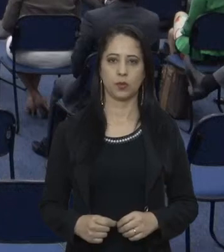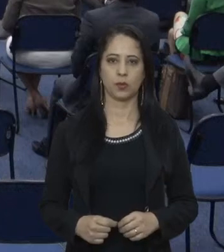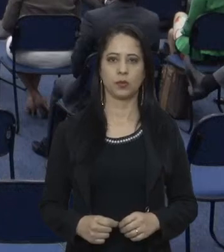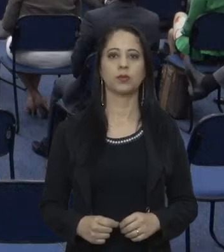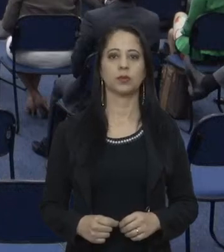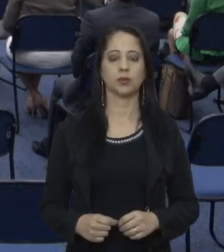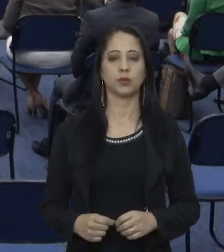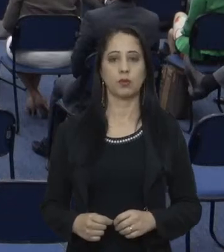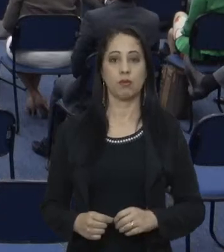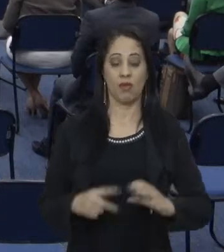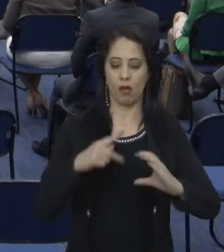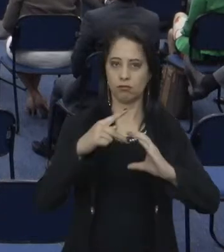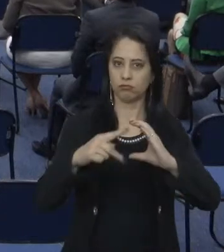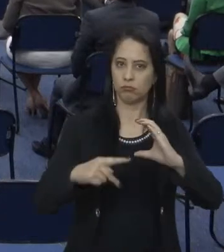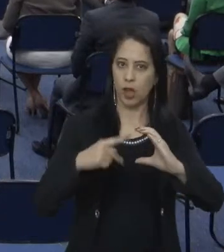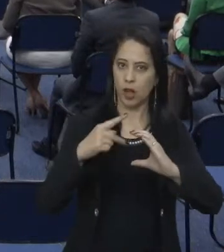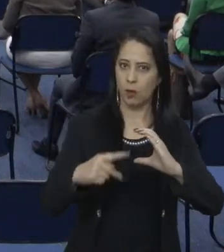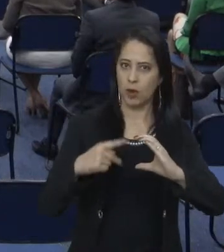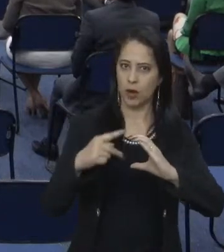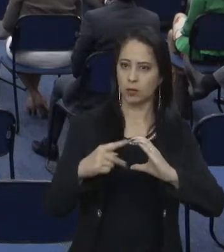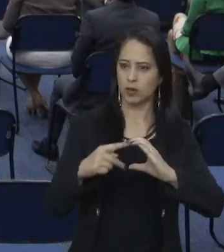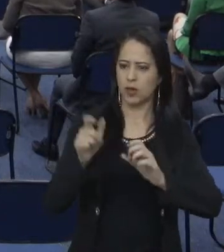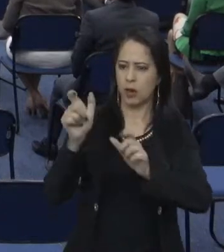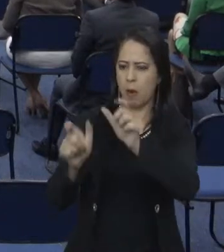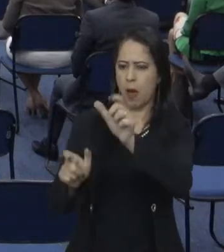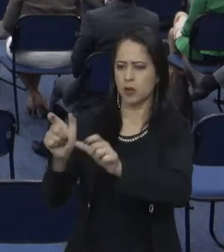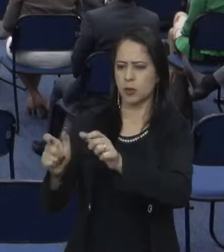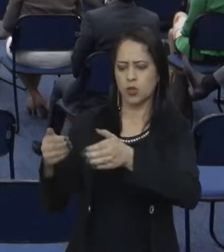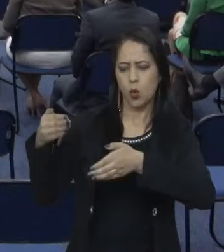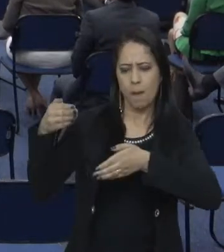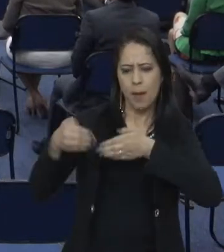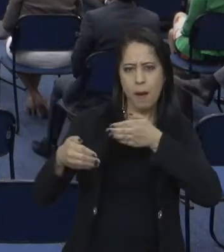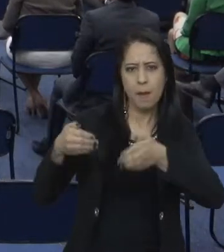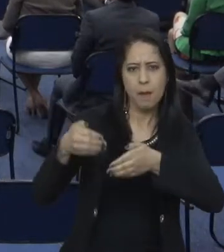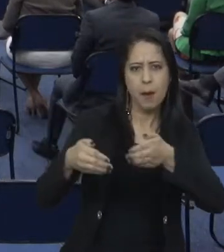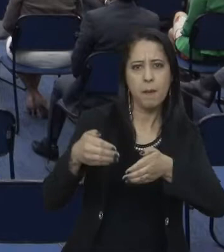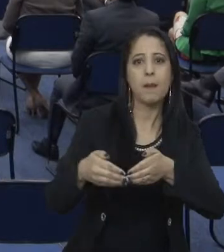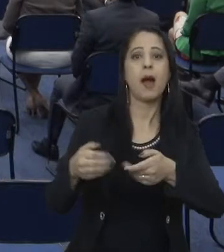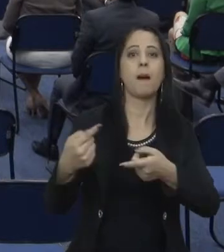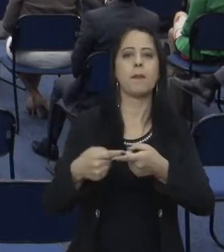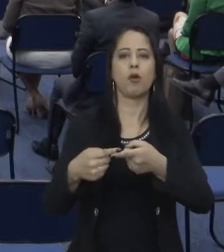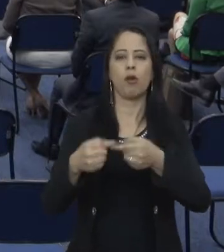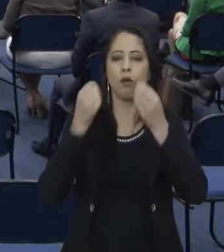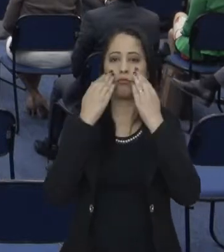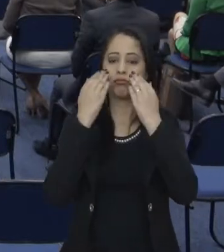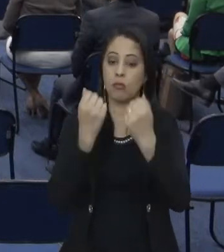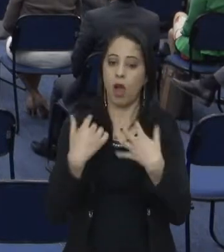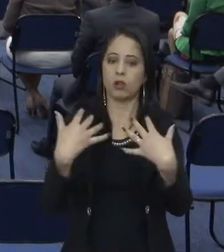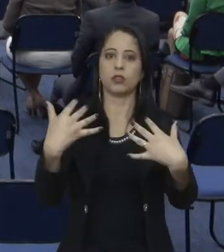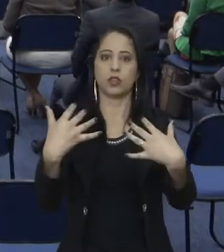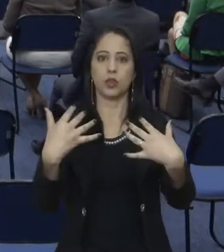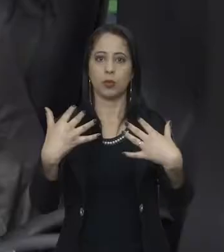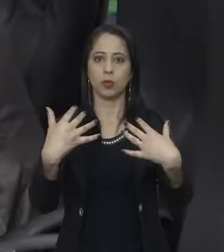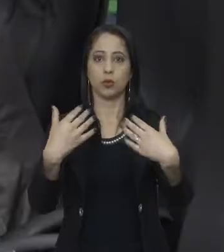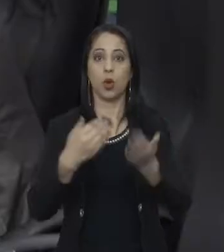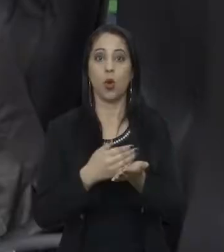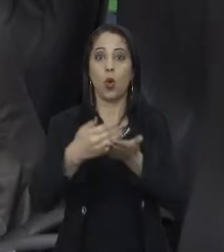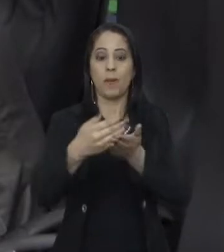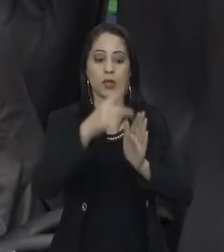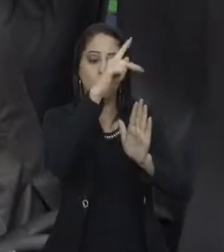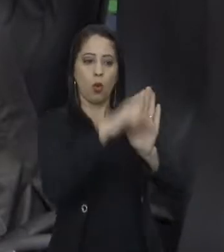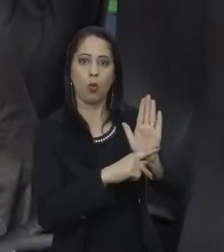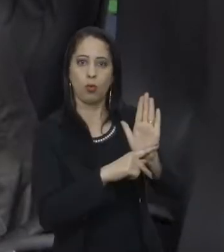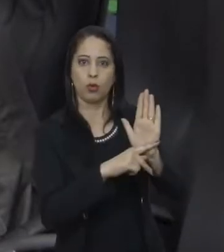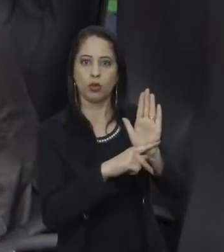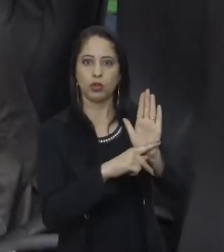e o plenário da Câmara Municipal de São José dos Campos foi palco de uma audiência pública para lançamento do projeto